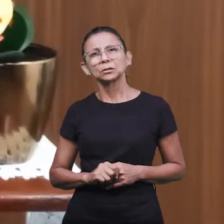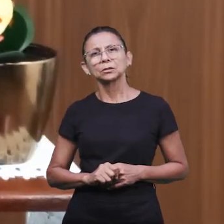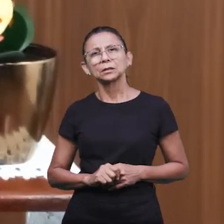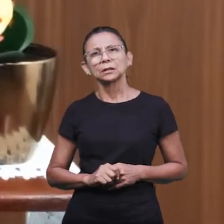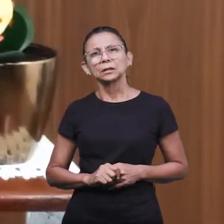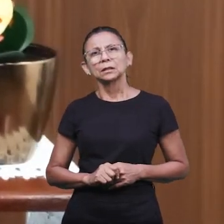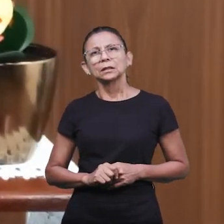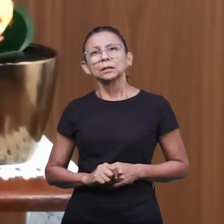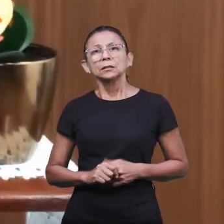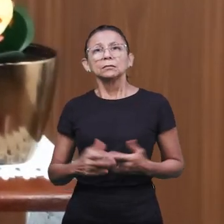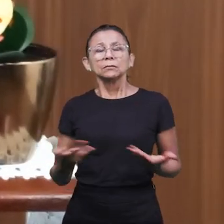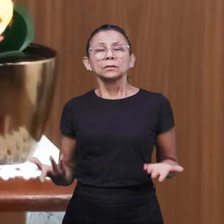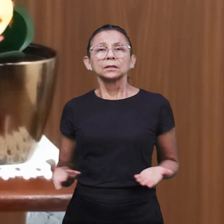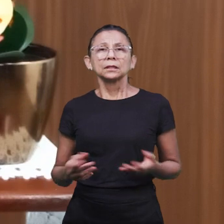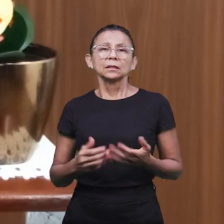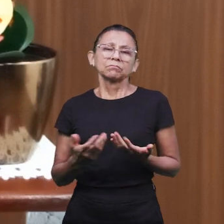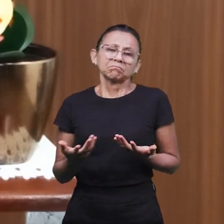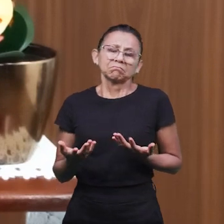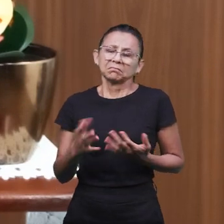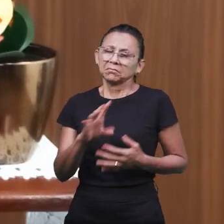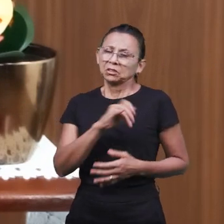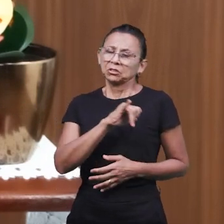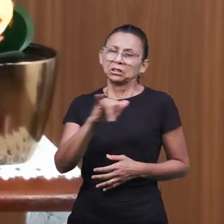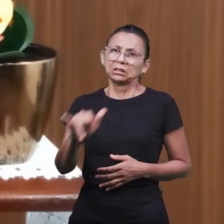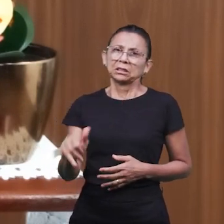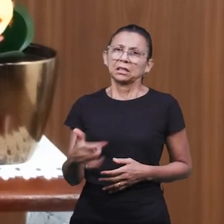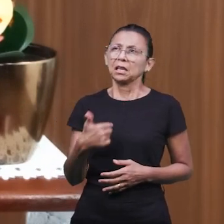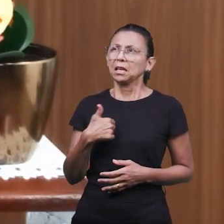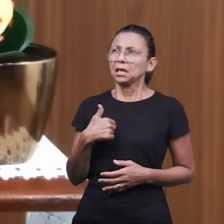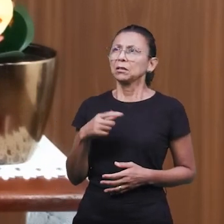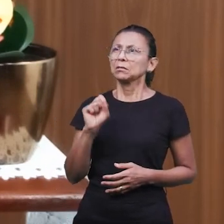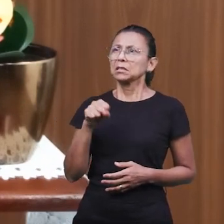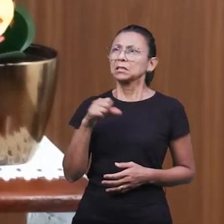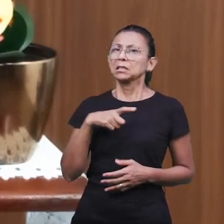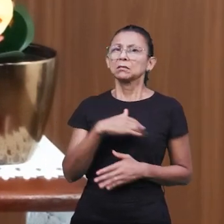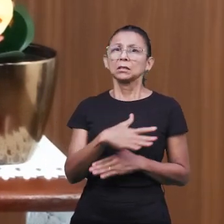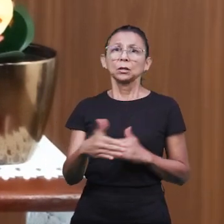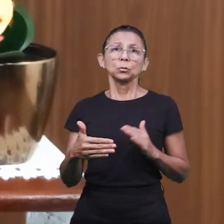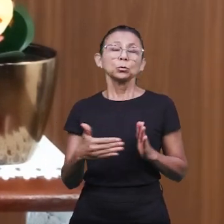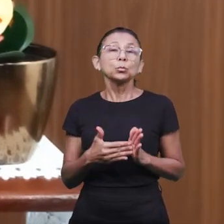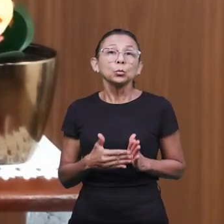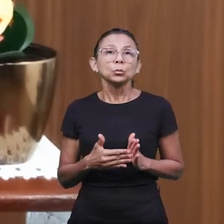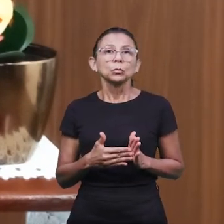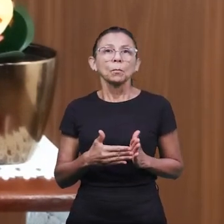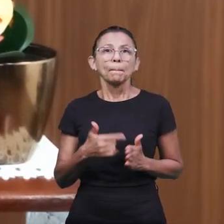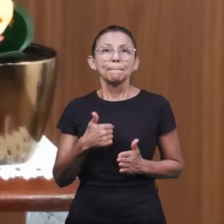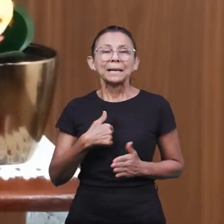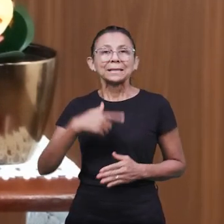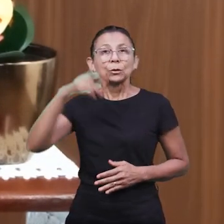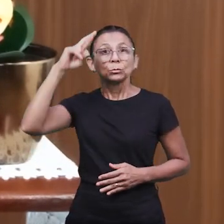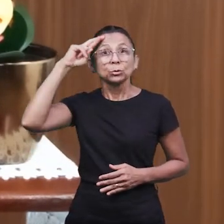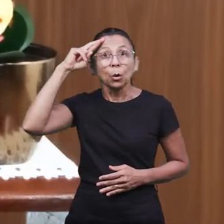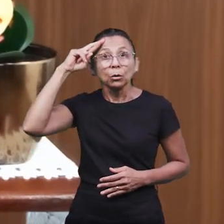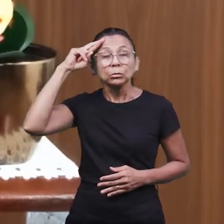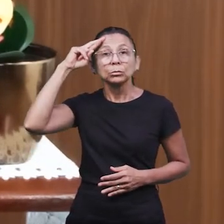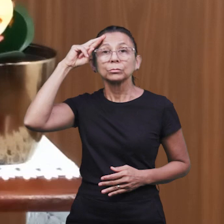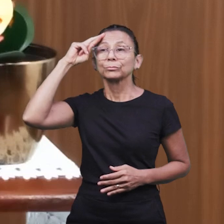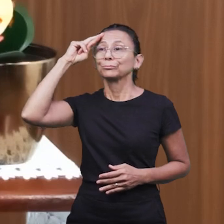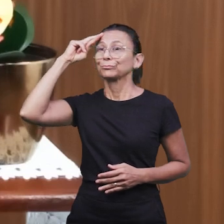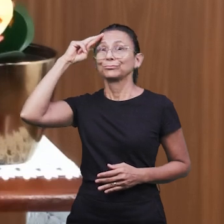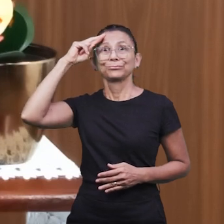coisas para cair no engodo de dizer: não, eu tenho todas as coisas, mas eu não sou dono de nada. Então existe